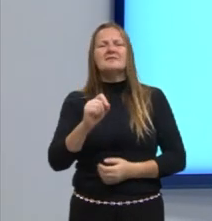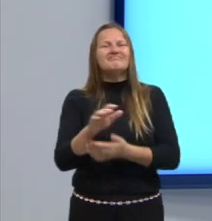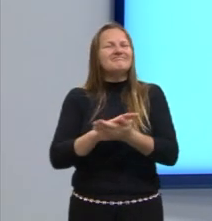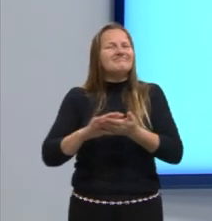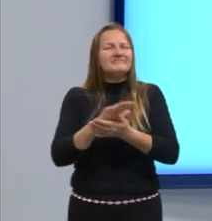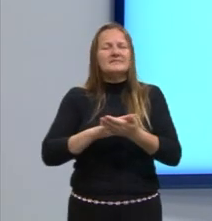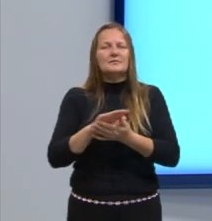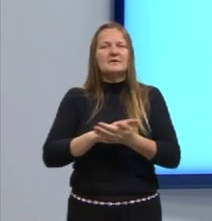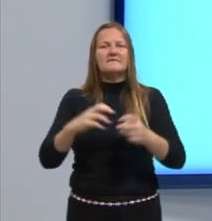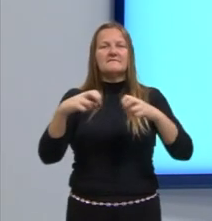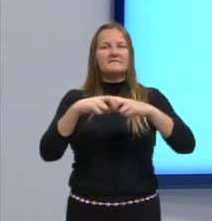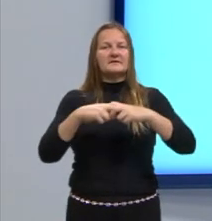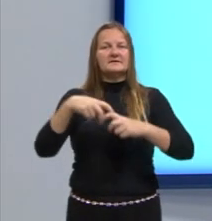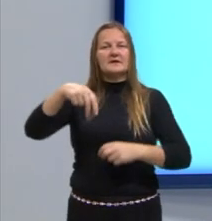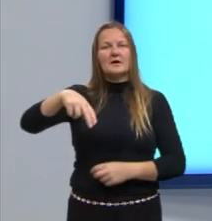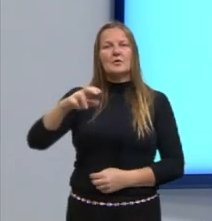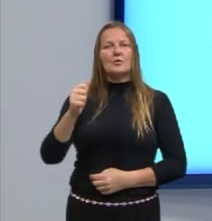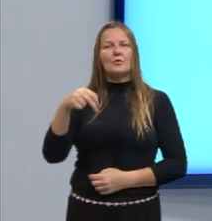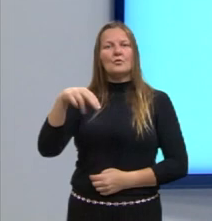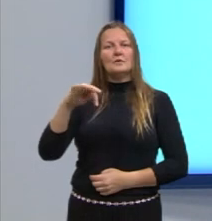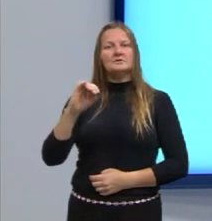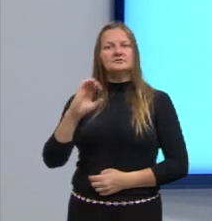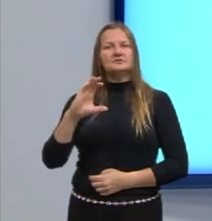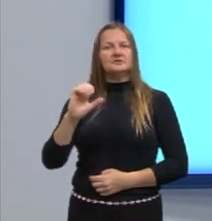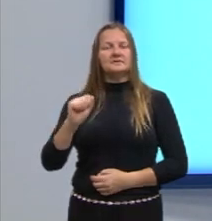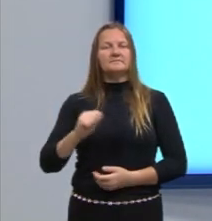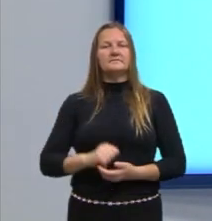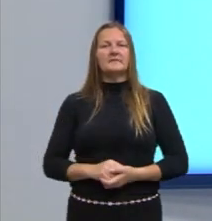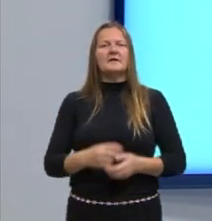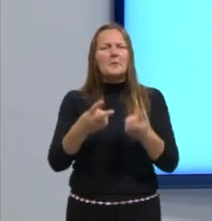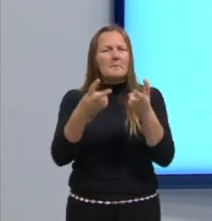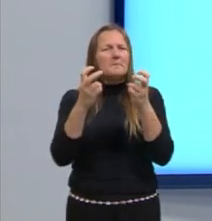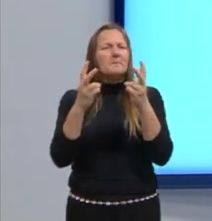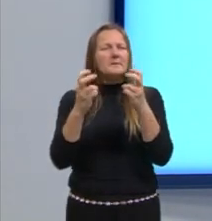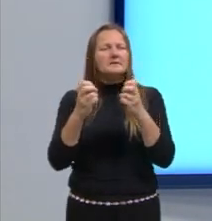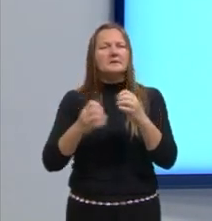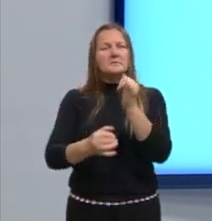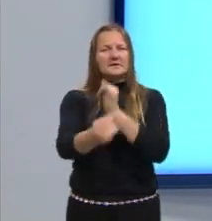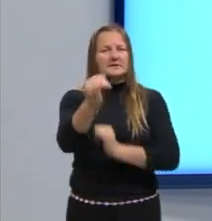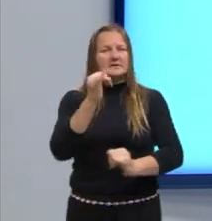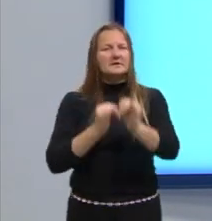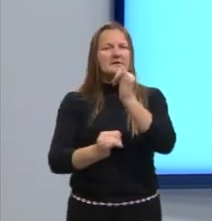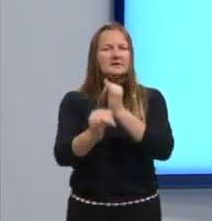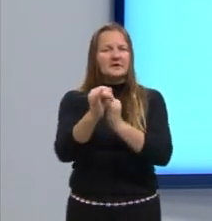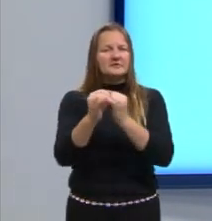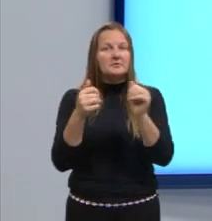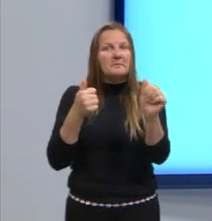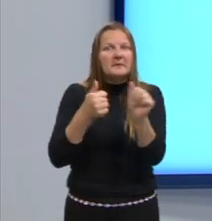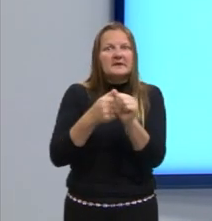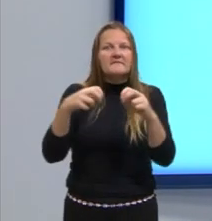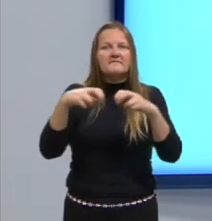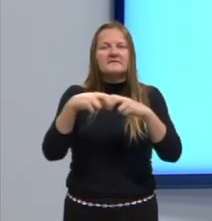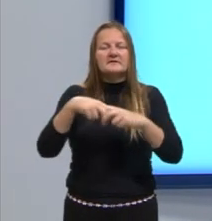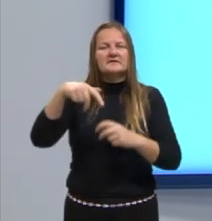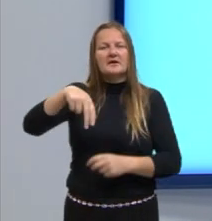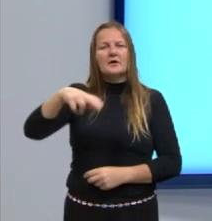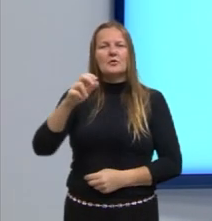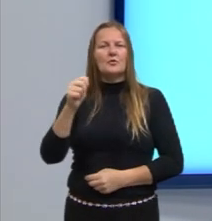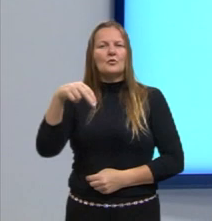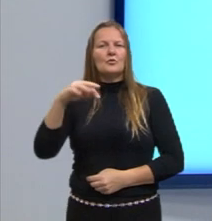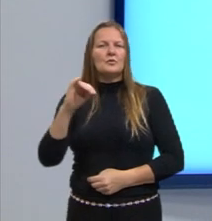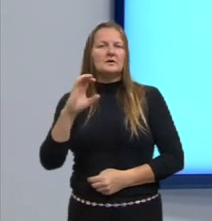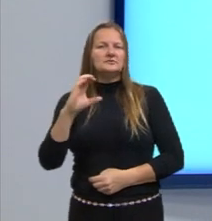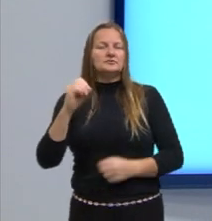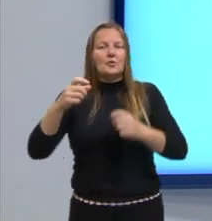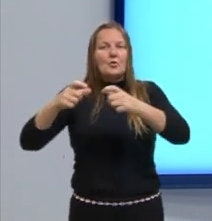Física Quântica porque porque a gente vê muitas coisas na internet relacionada a física quântica enfim vários lugares